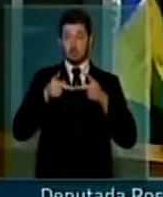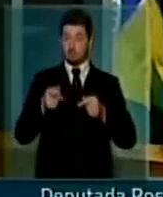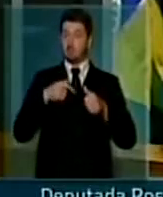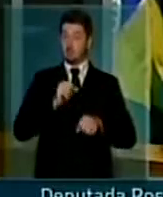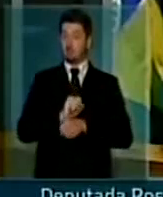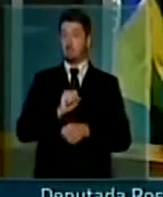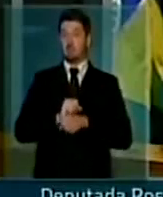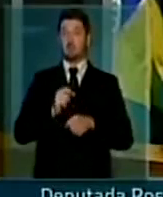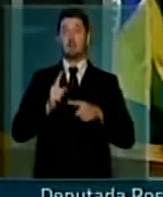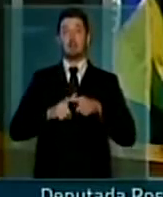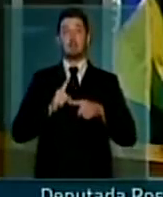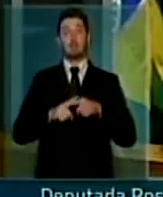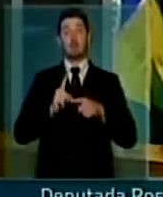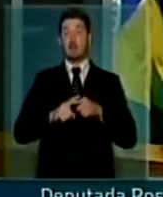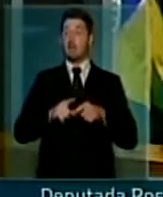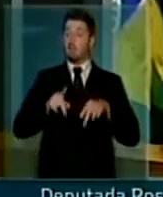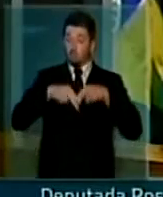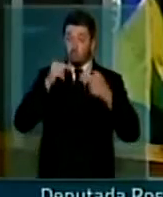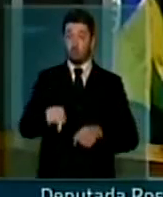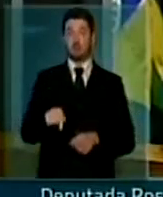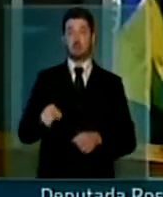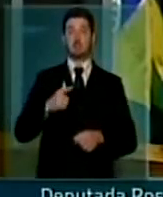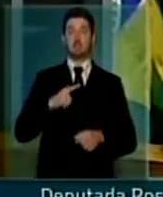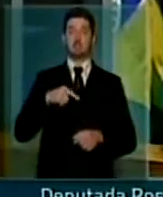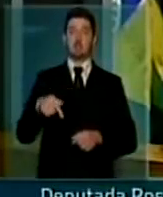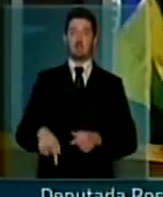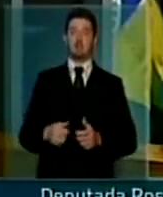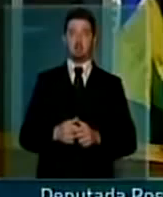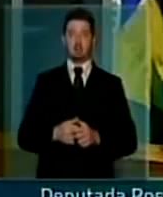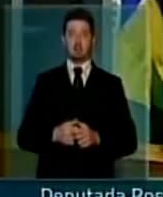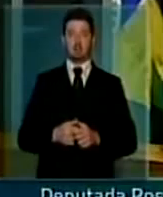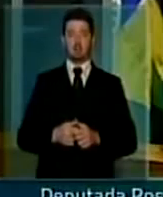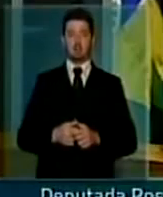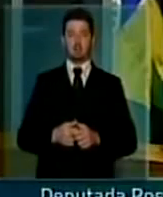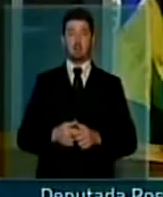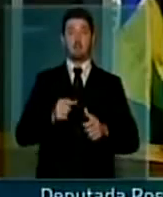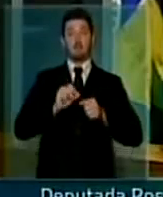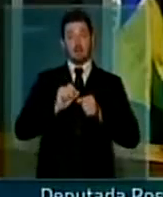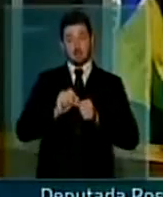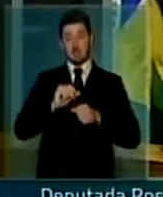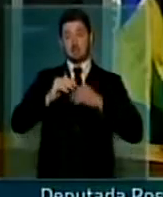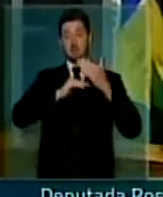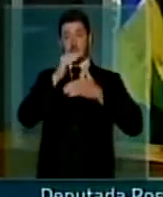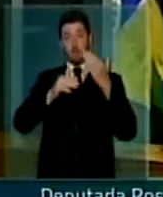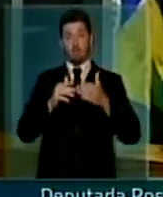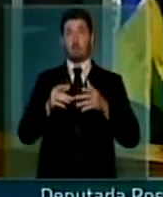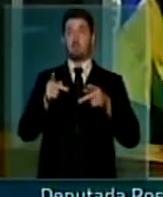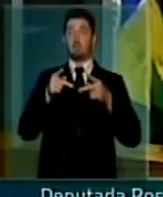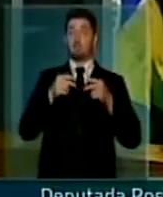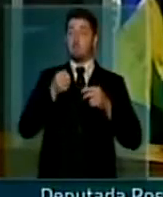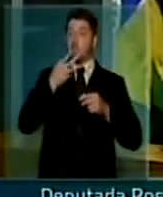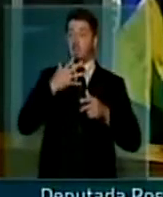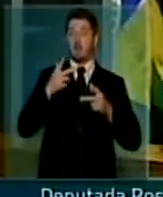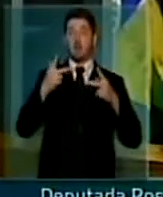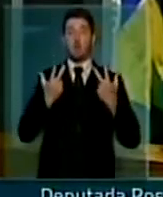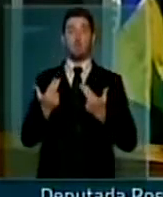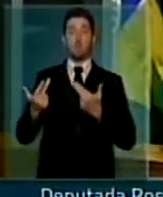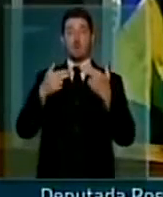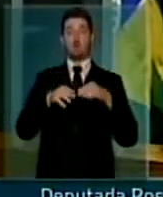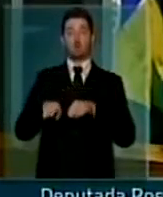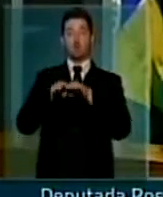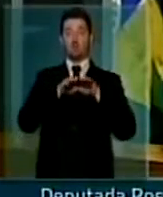essa a razão de estarmos aqui, proteger e fazer e desenvolver o bem comum. E nós temos